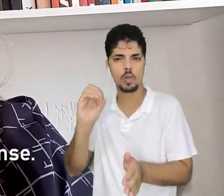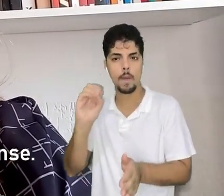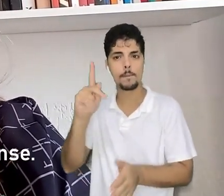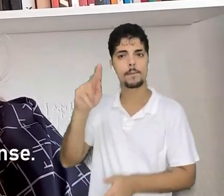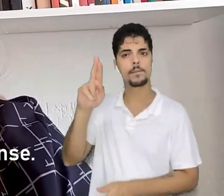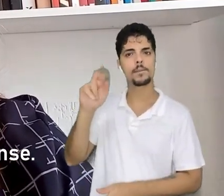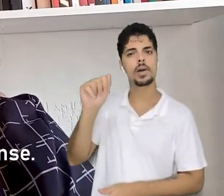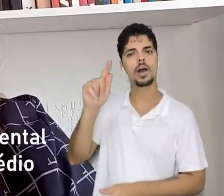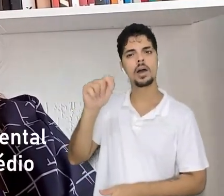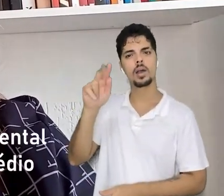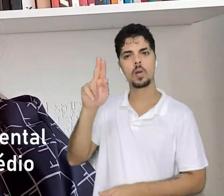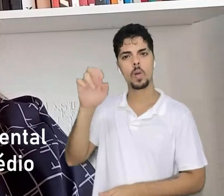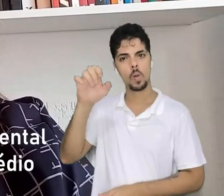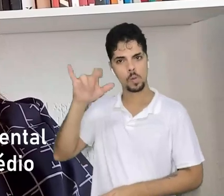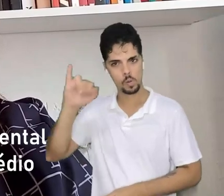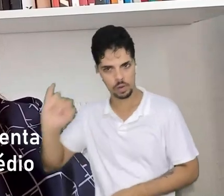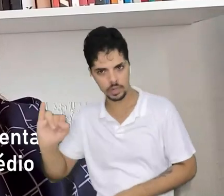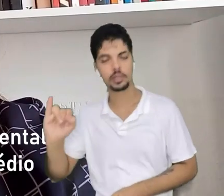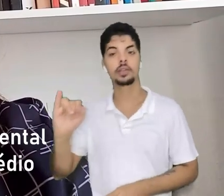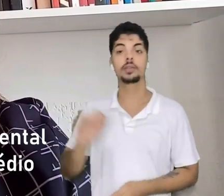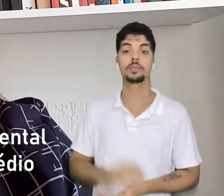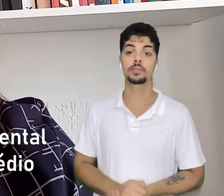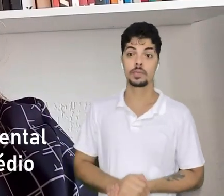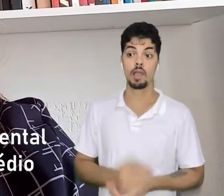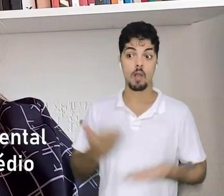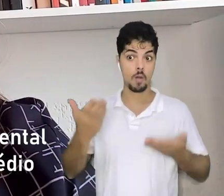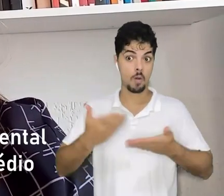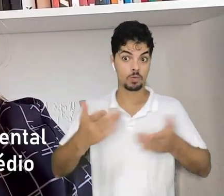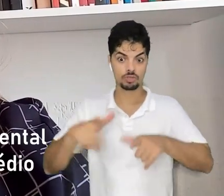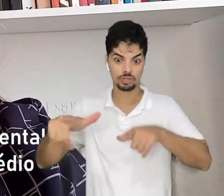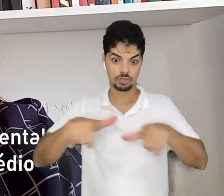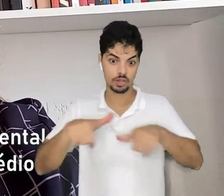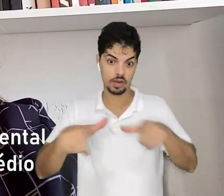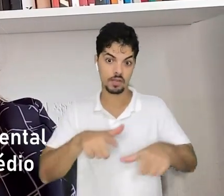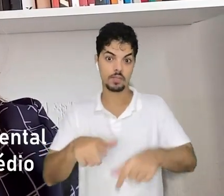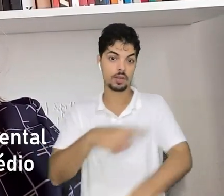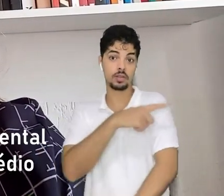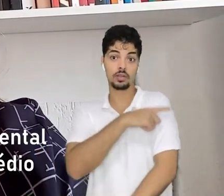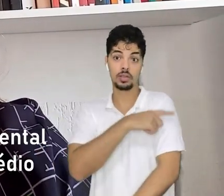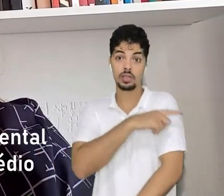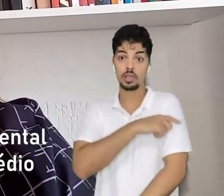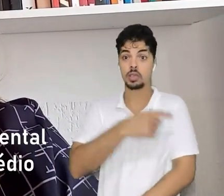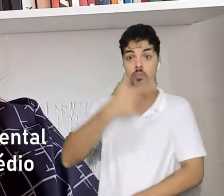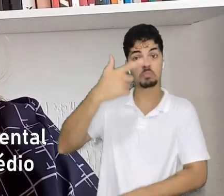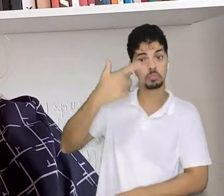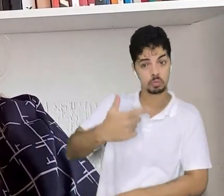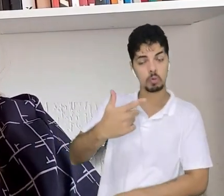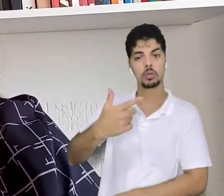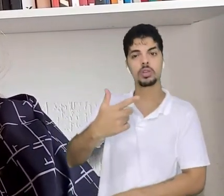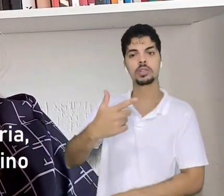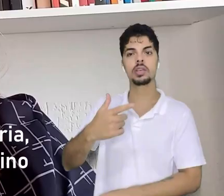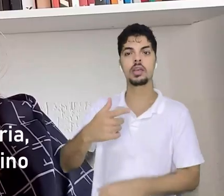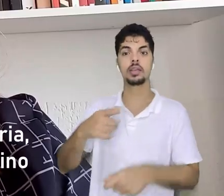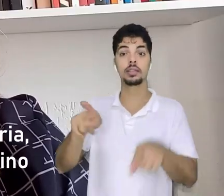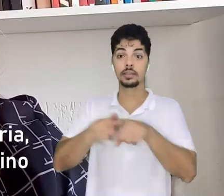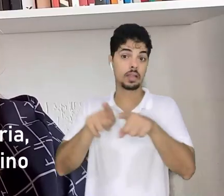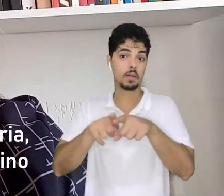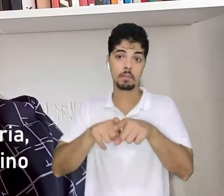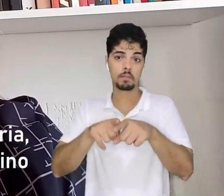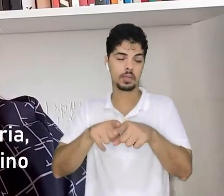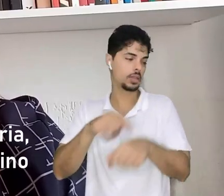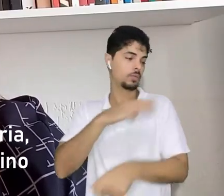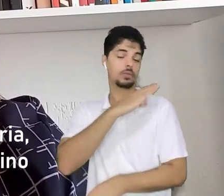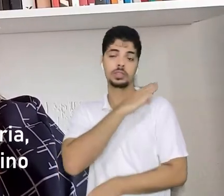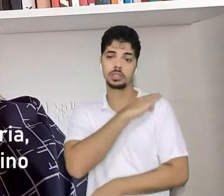mato-grossense eu atuo no ensino fundamental 2 e também no ensino médio e sou